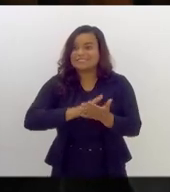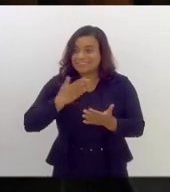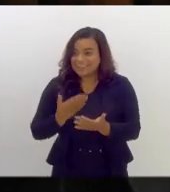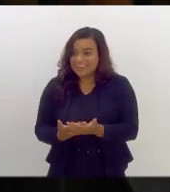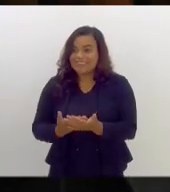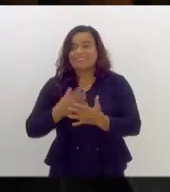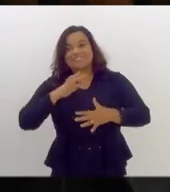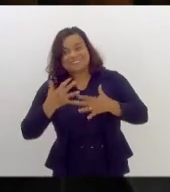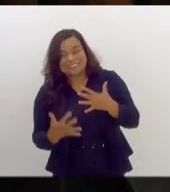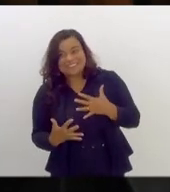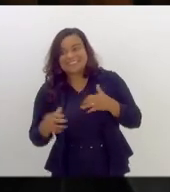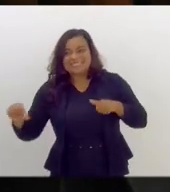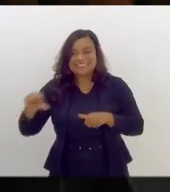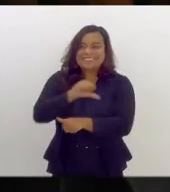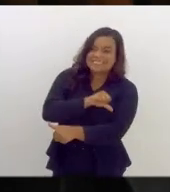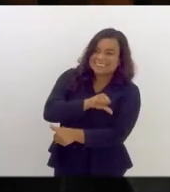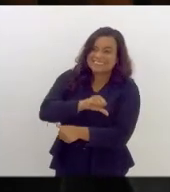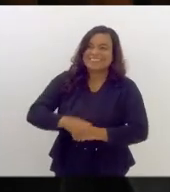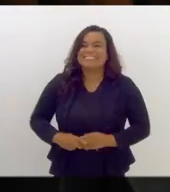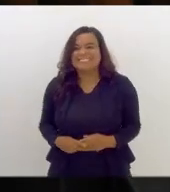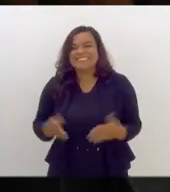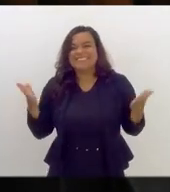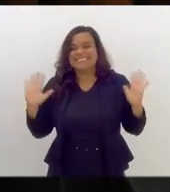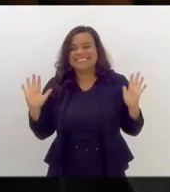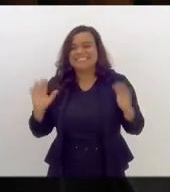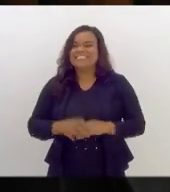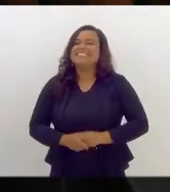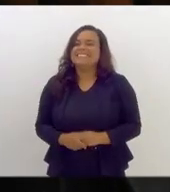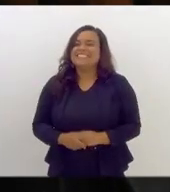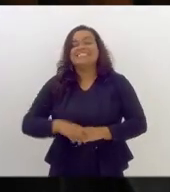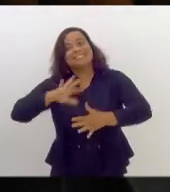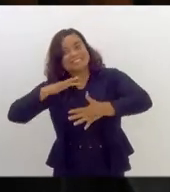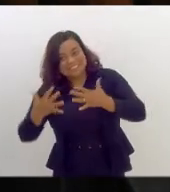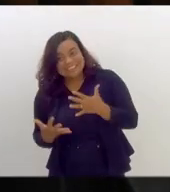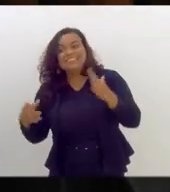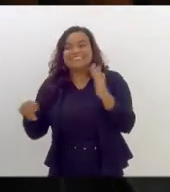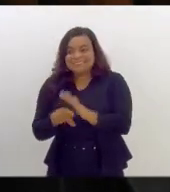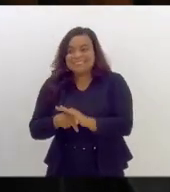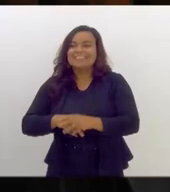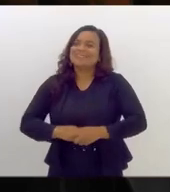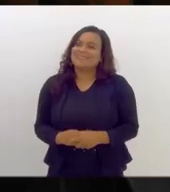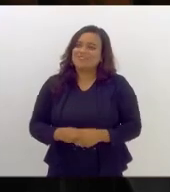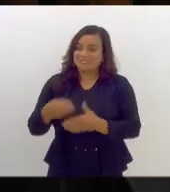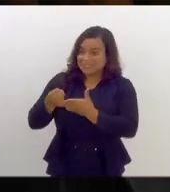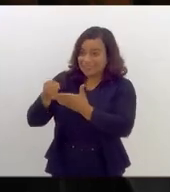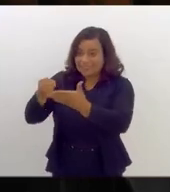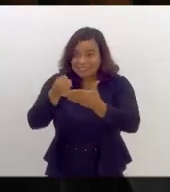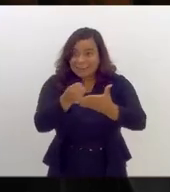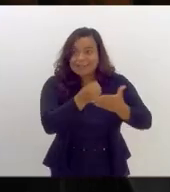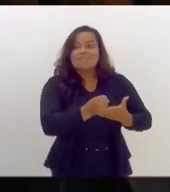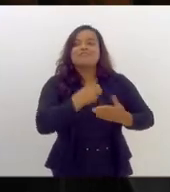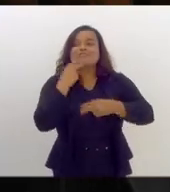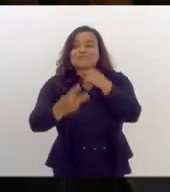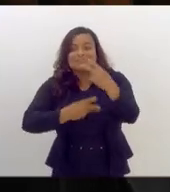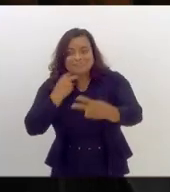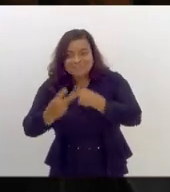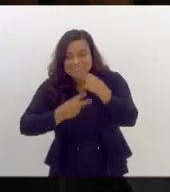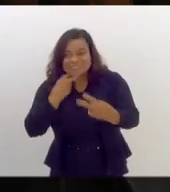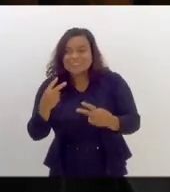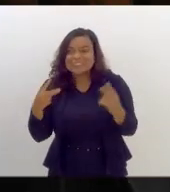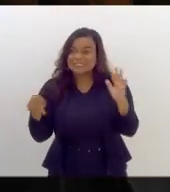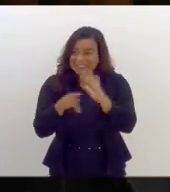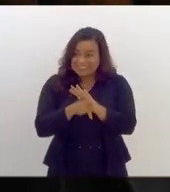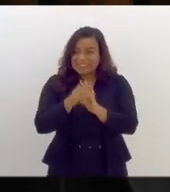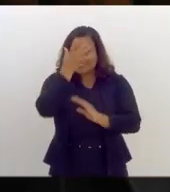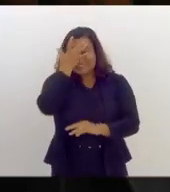que acabou de trocar da linguagem de libras que leva a nossa voz aos